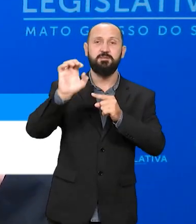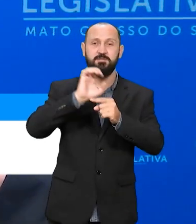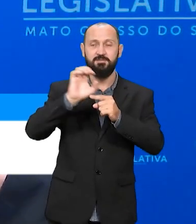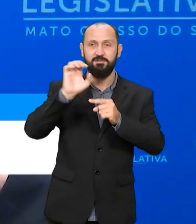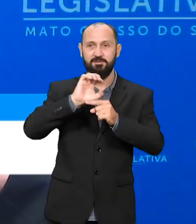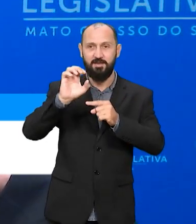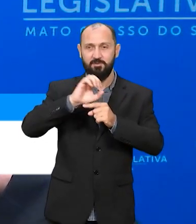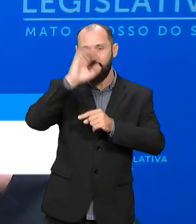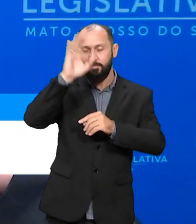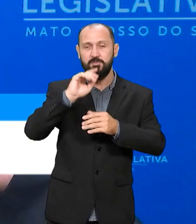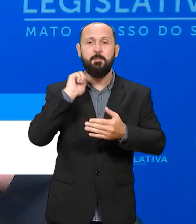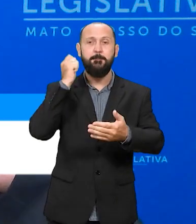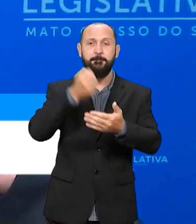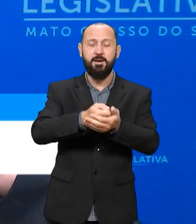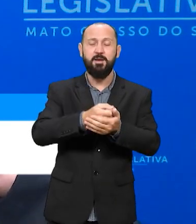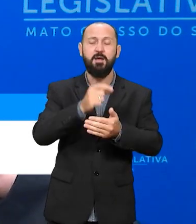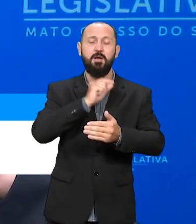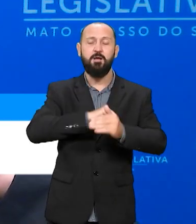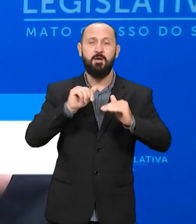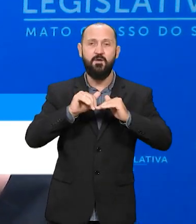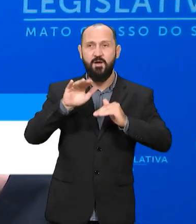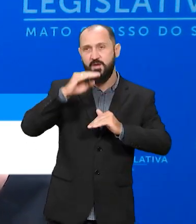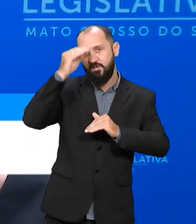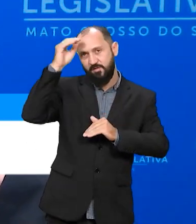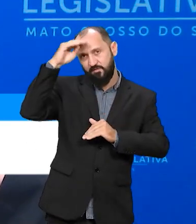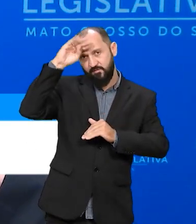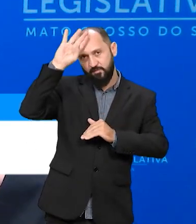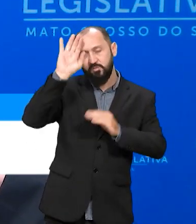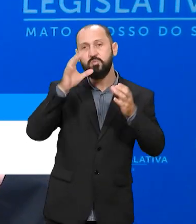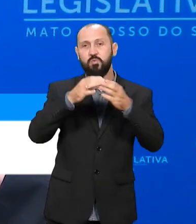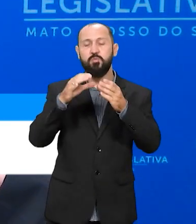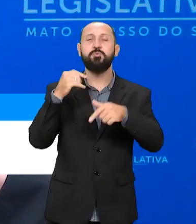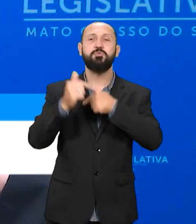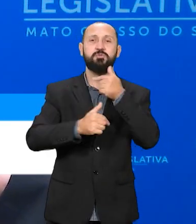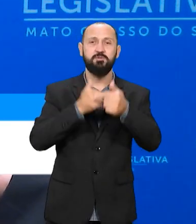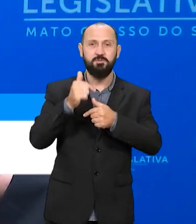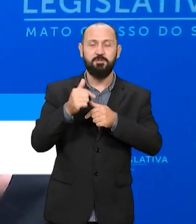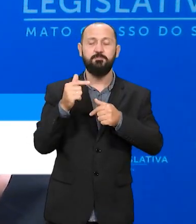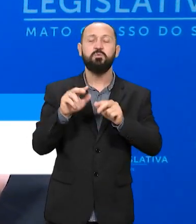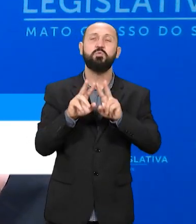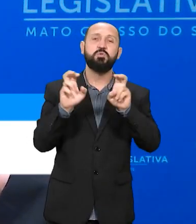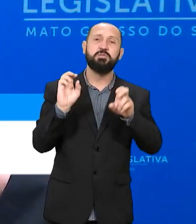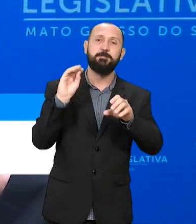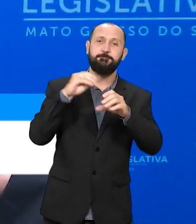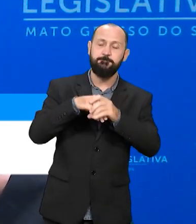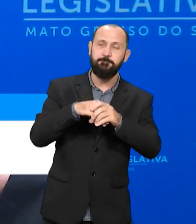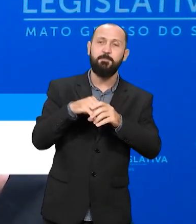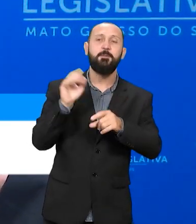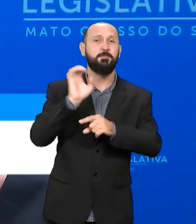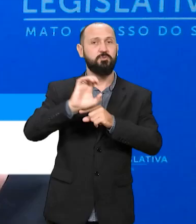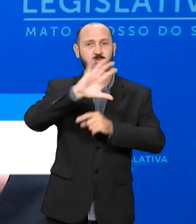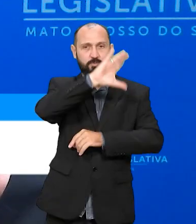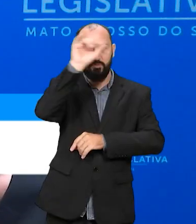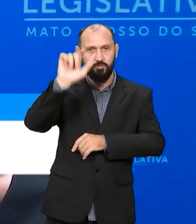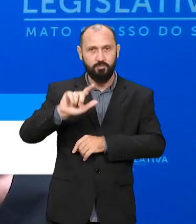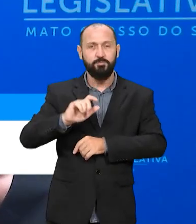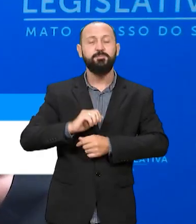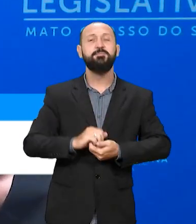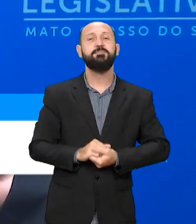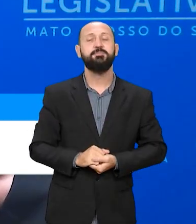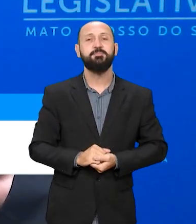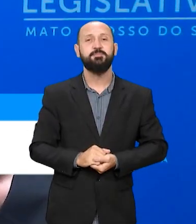ser o primeiro estado da federação a pagar o PIS da enfermagem a todo o grupo que trabalha nessa área para o estado